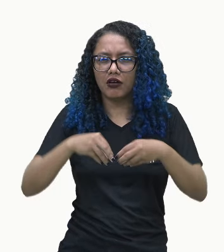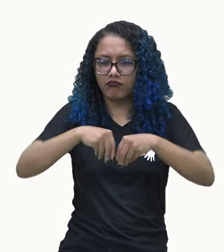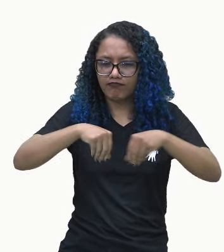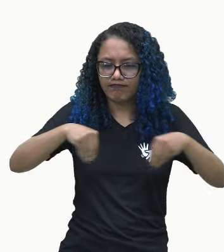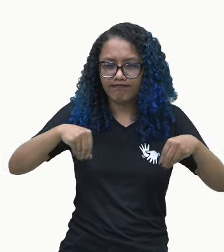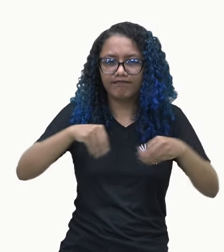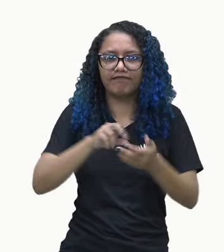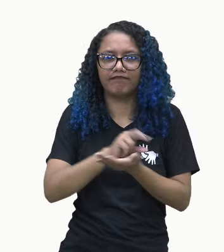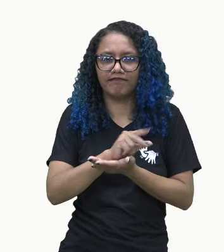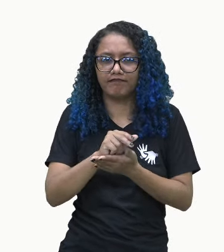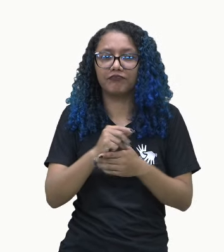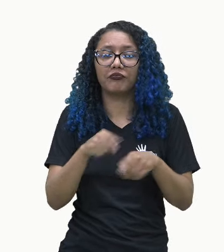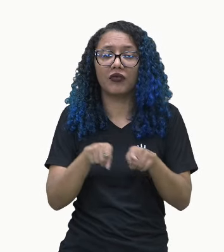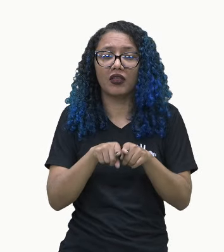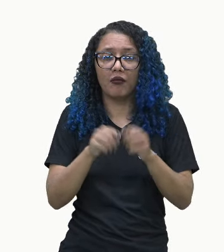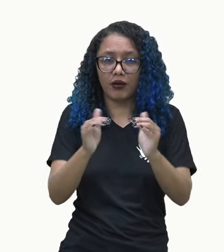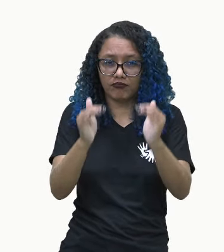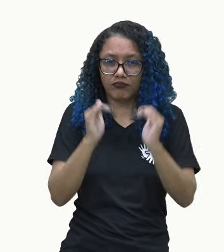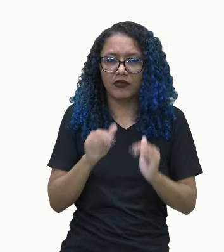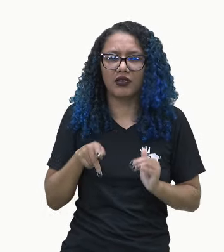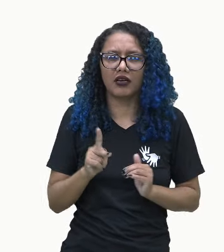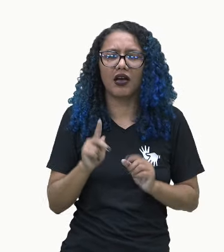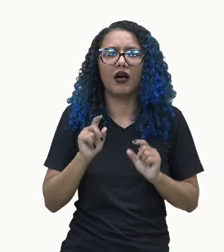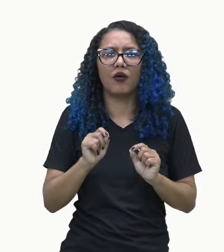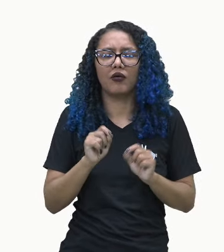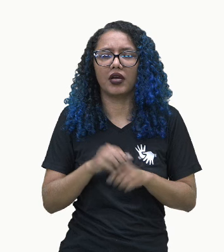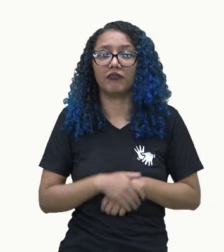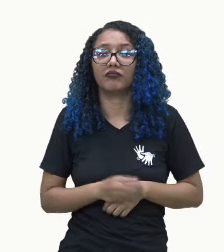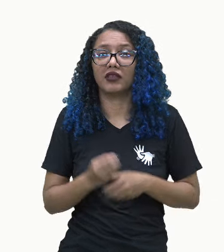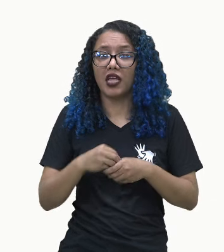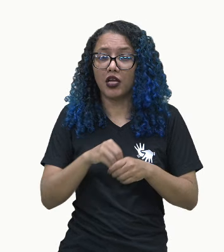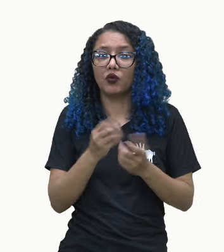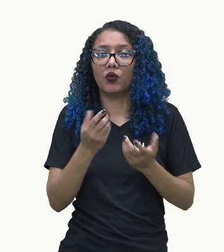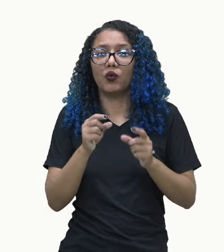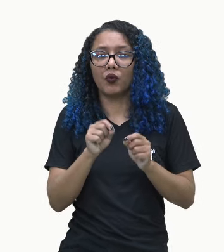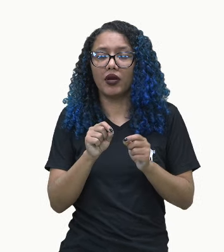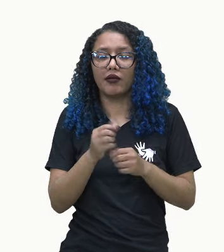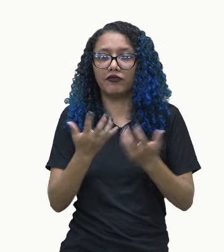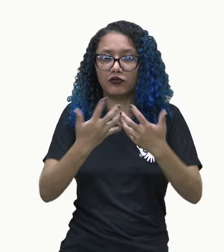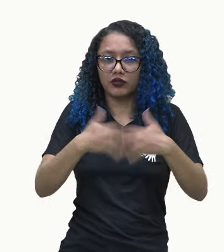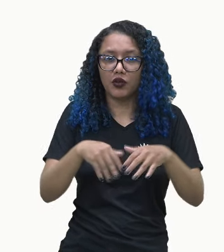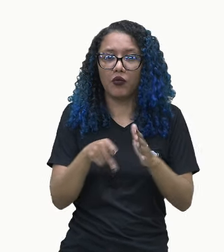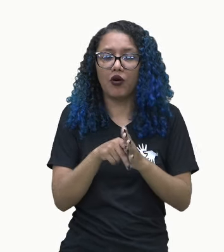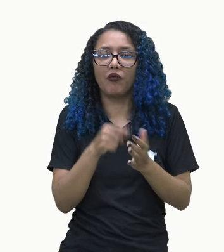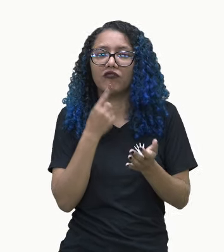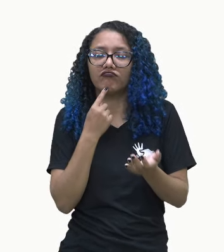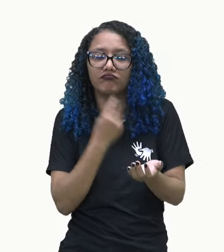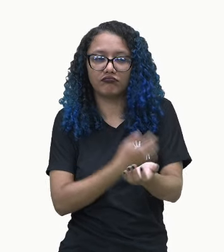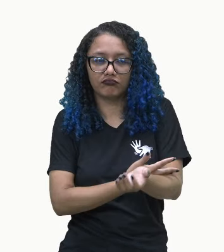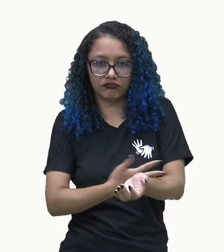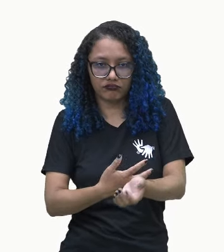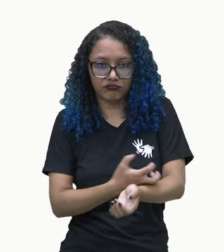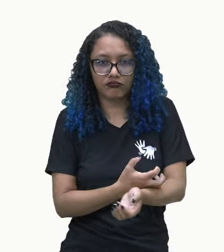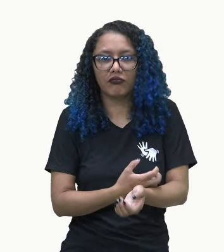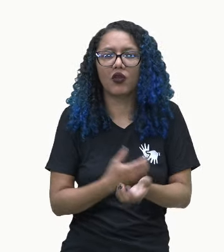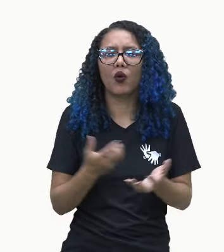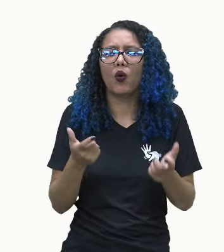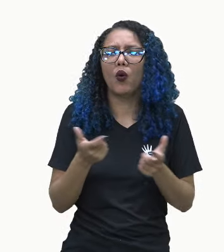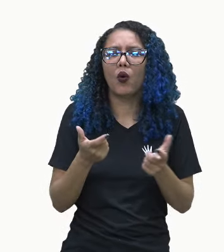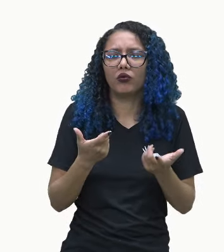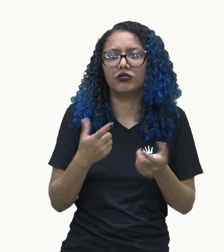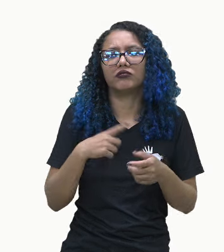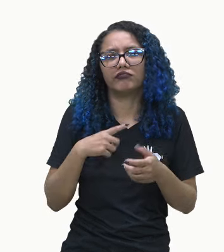a vitamina K aí participa do mecanismo de coagulação, né, e são encontrados nas folhas verdes. Aí nós temos